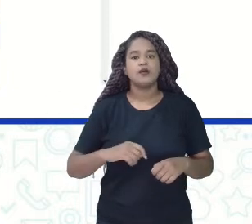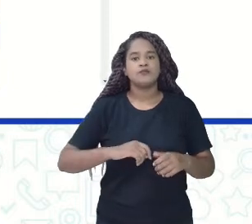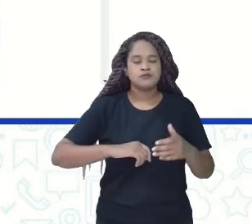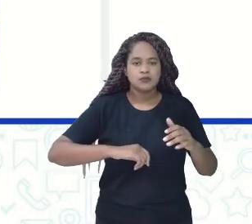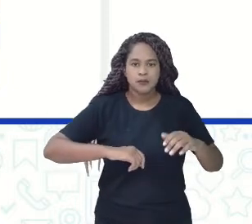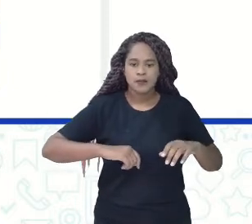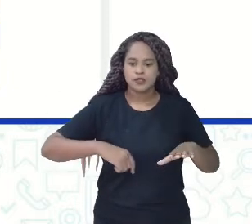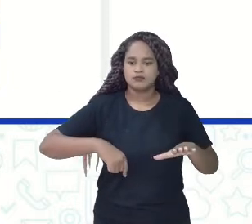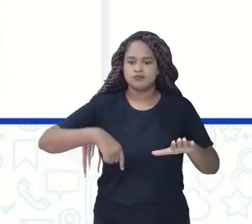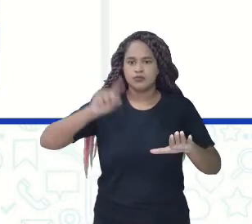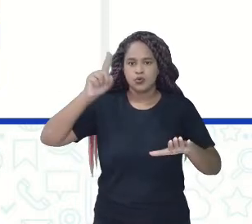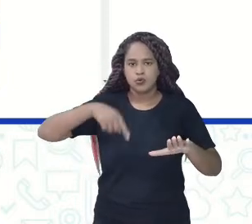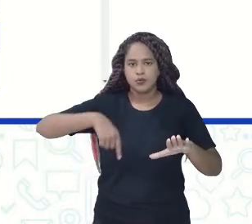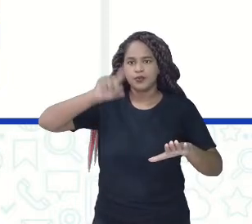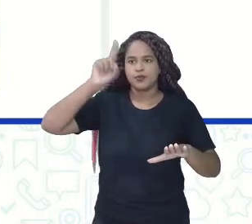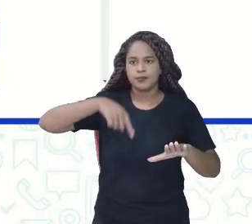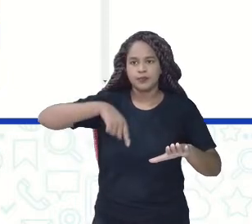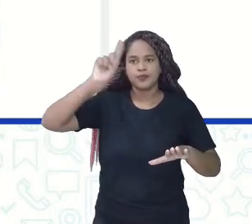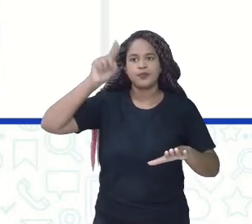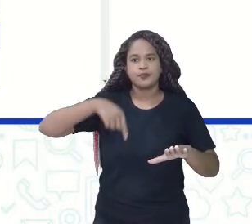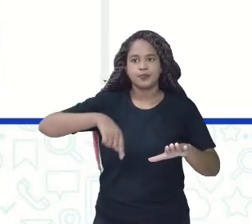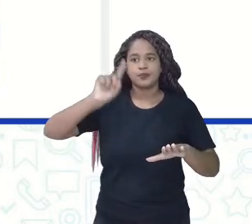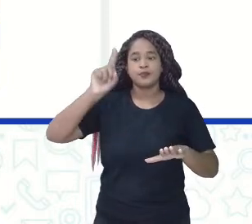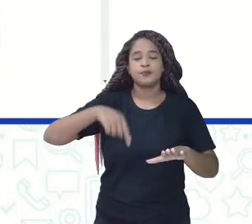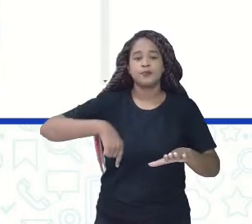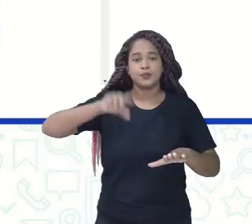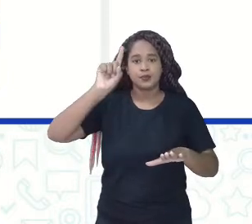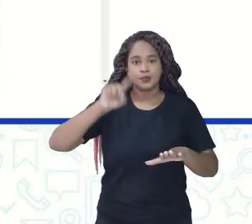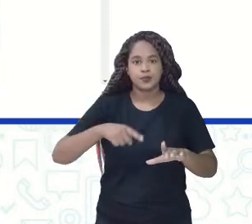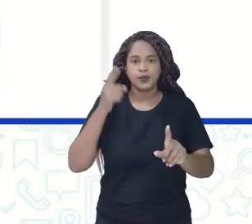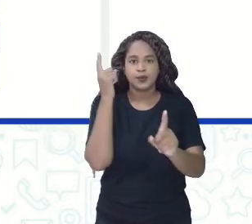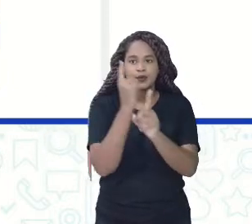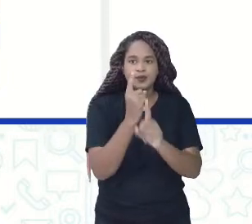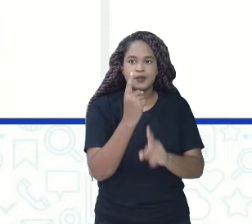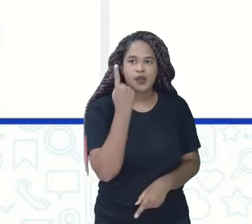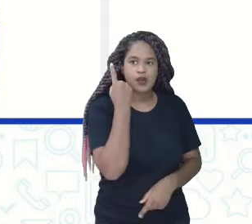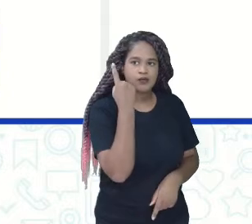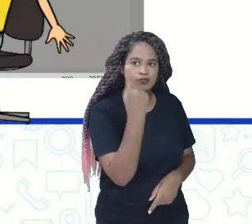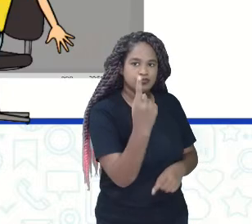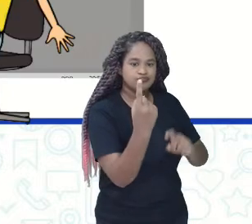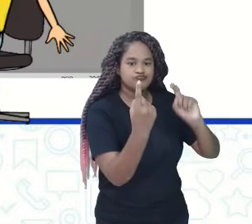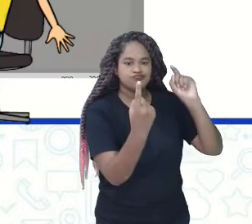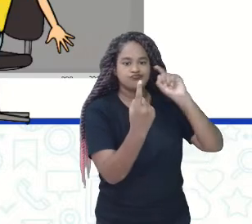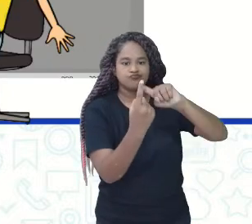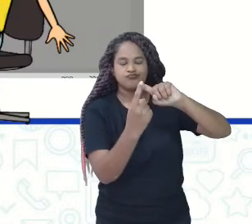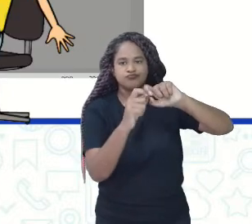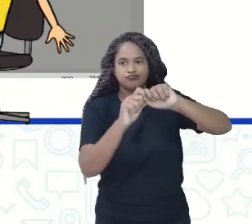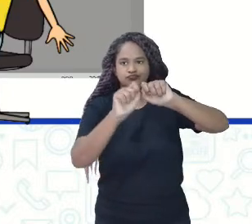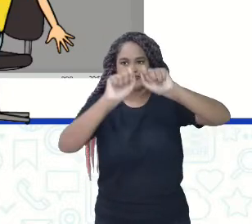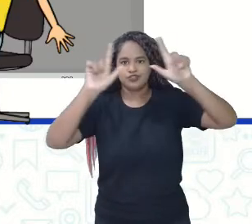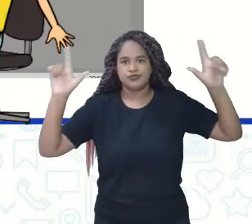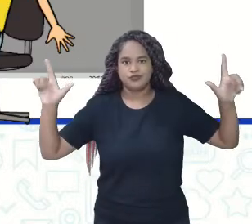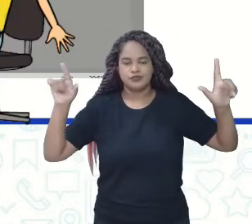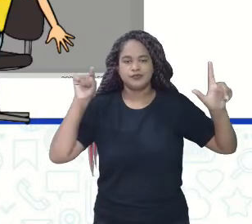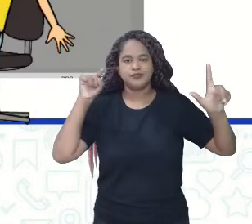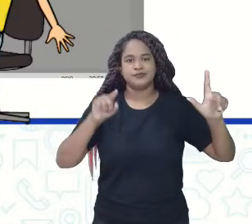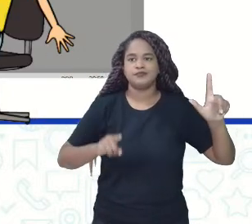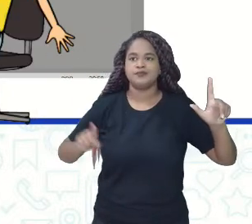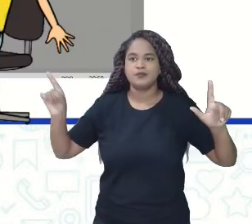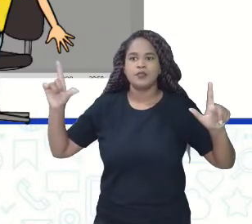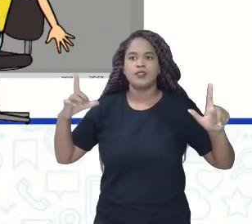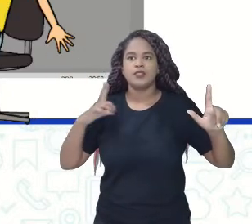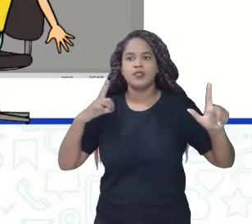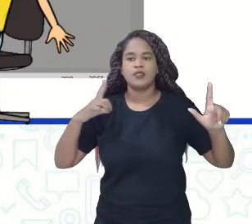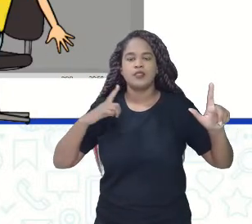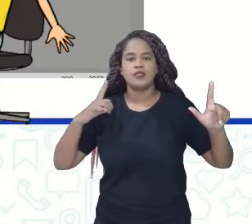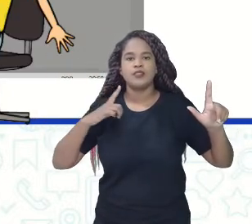aqueles passos e clicar aí nesse umzinho, tá certo? A partir do momento que você clicar aí, vai aparecer uma